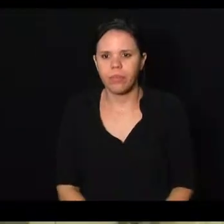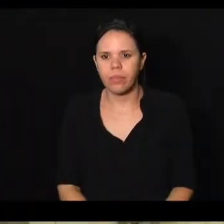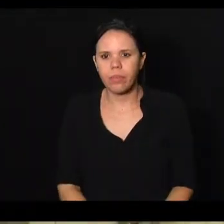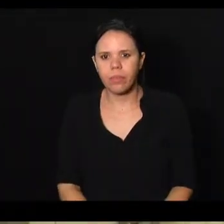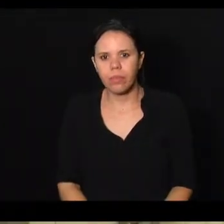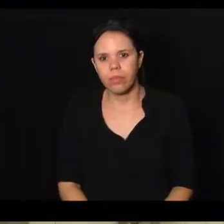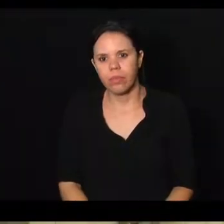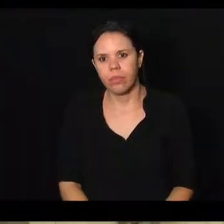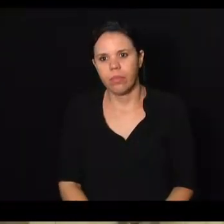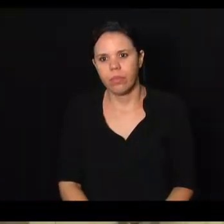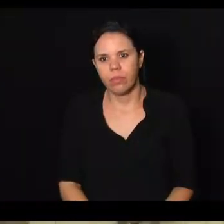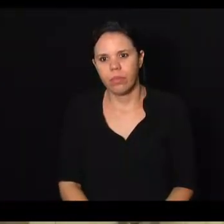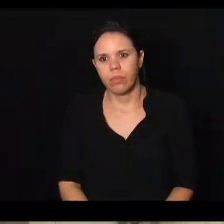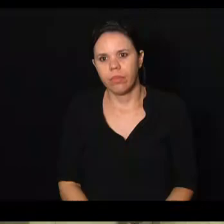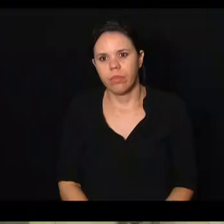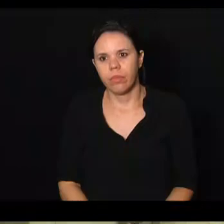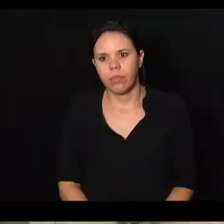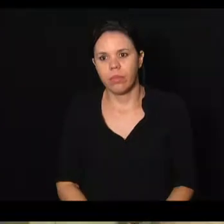Aí,